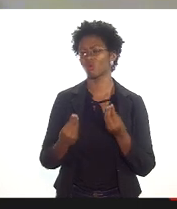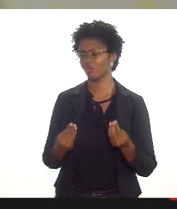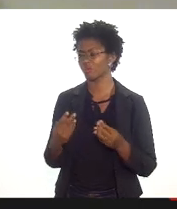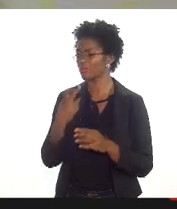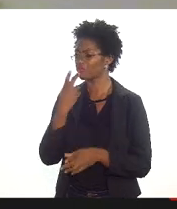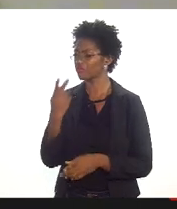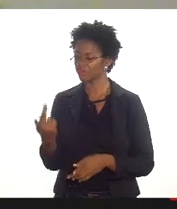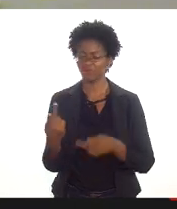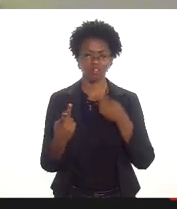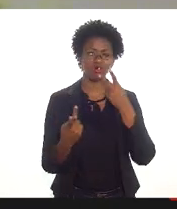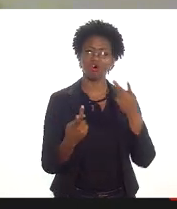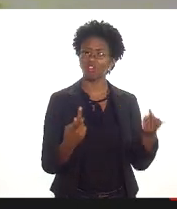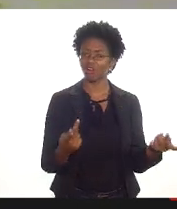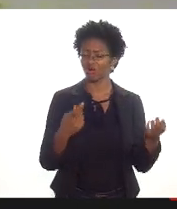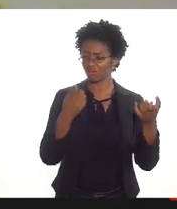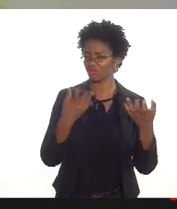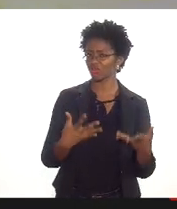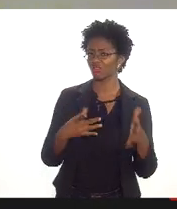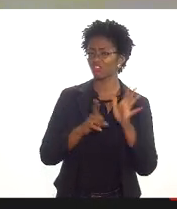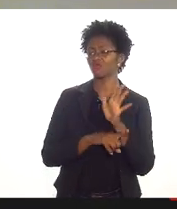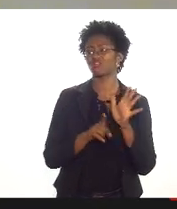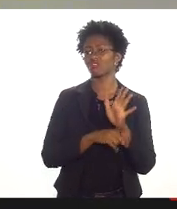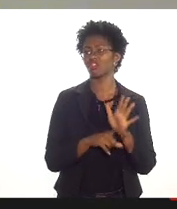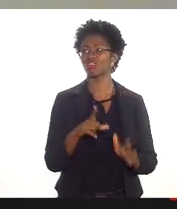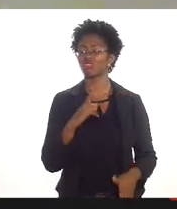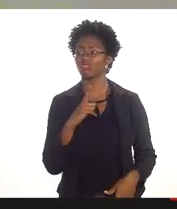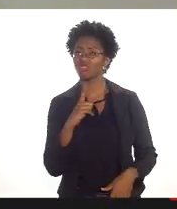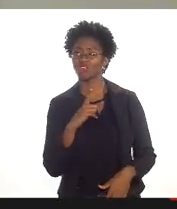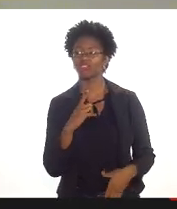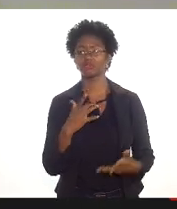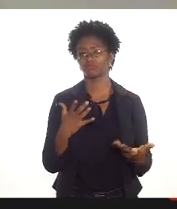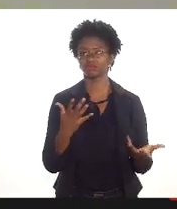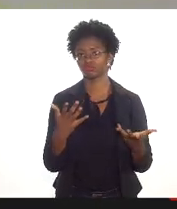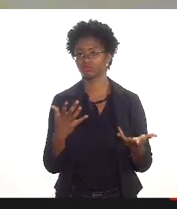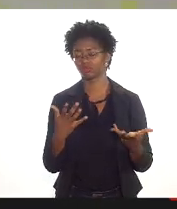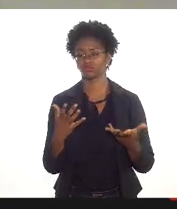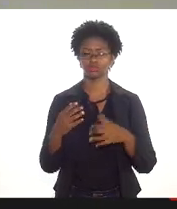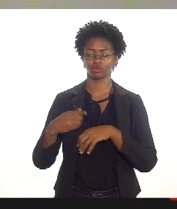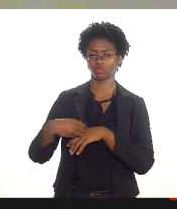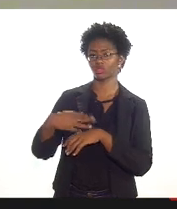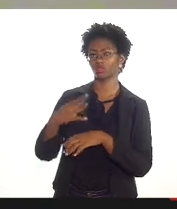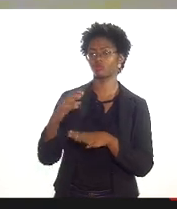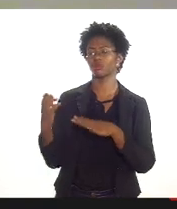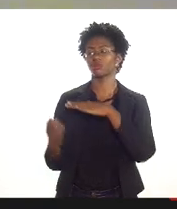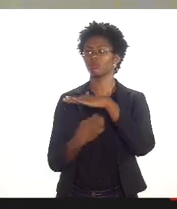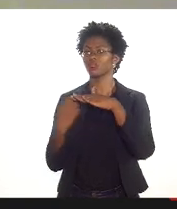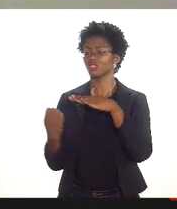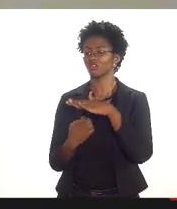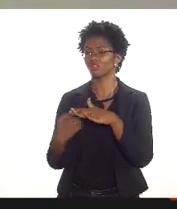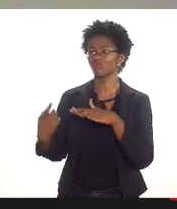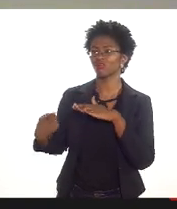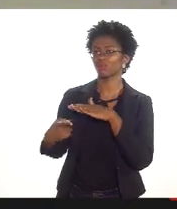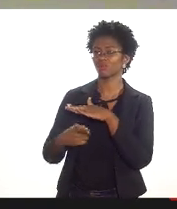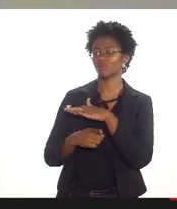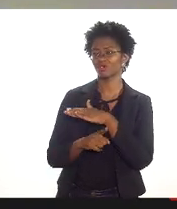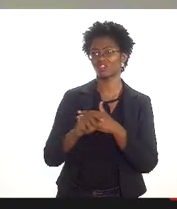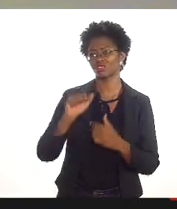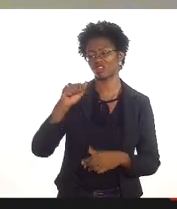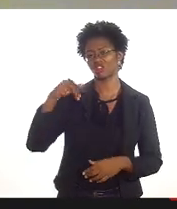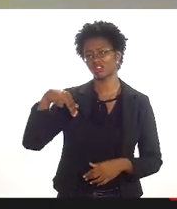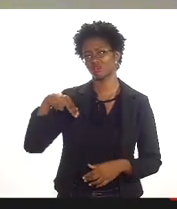contas relacionadas às deduções? Existe, assim, é só um encaminhamento feito pela empresa? Existe um aprofundamento feito pela ANP?